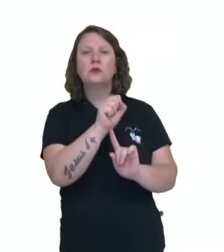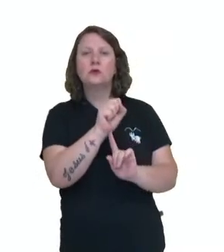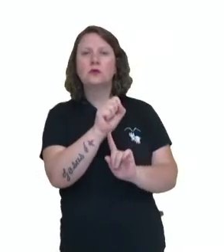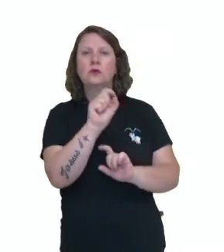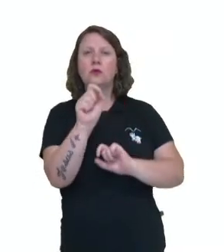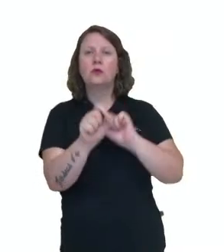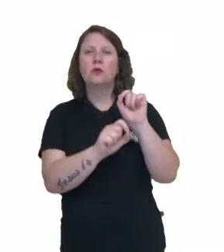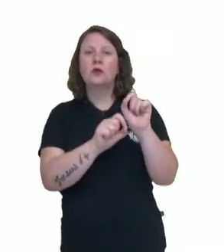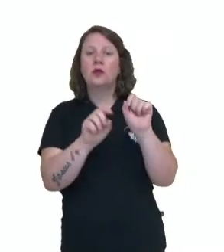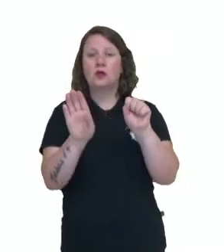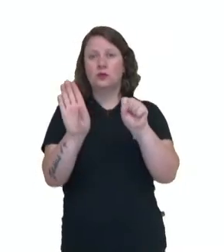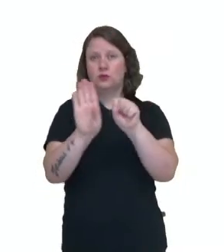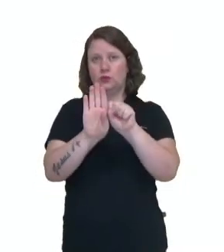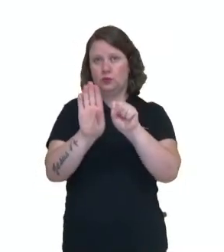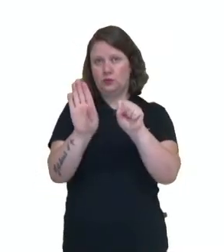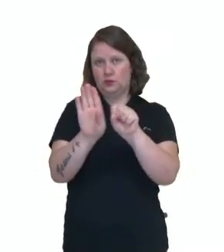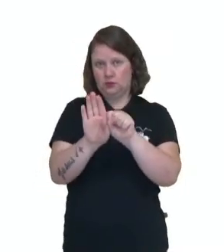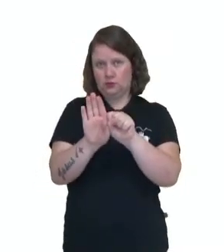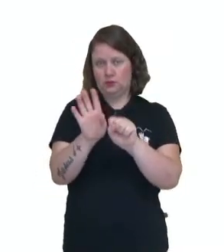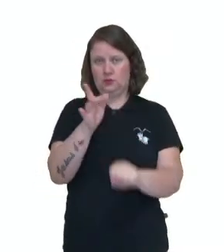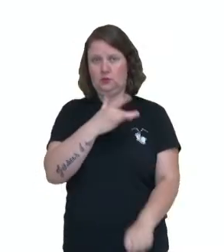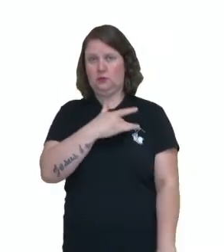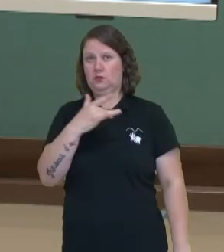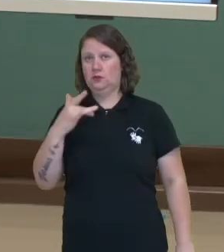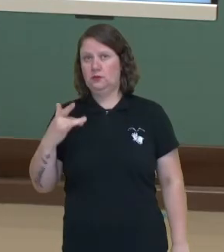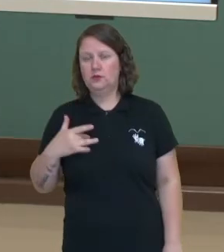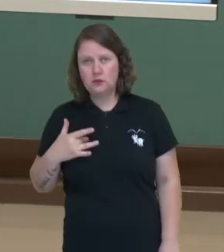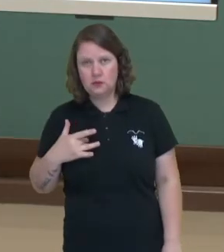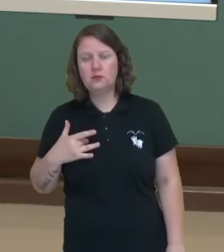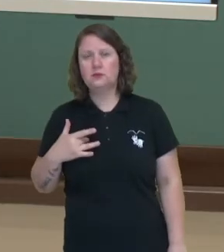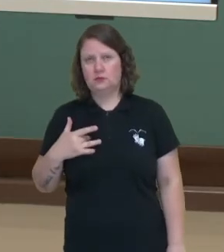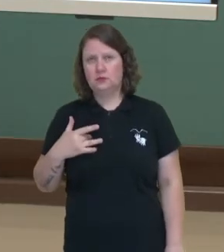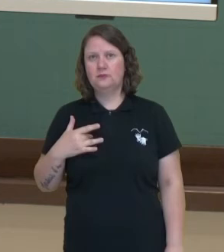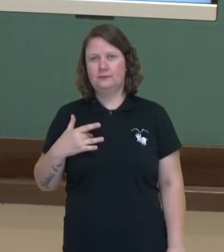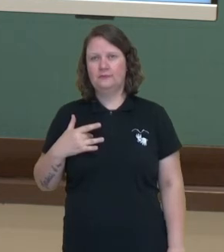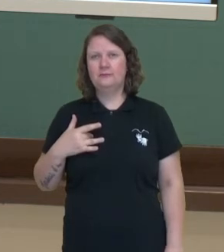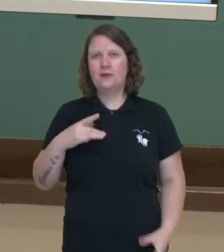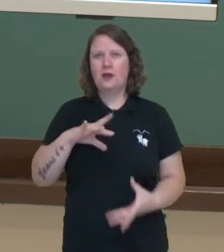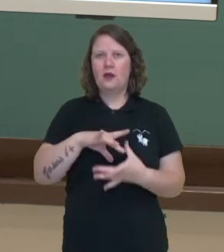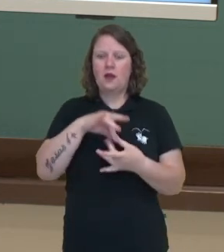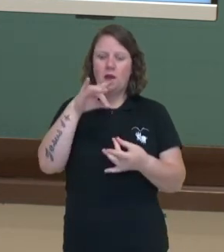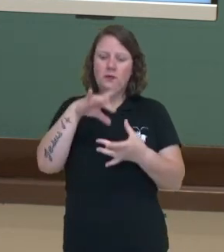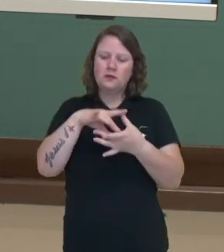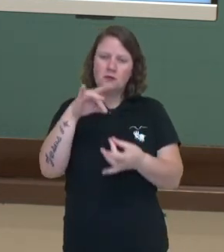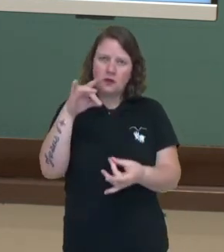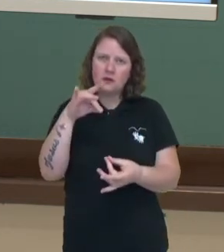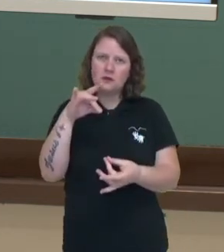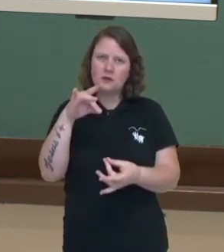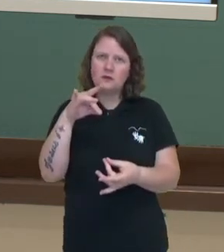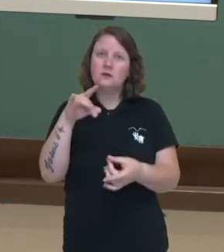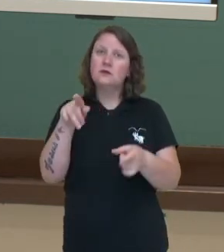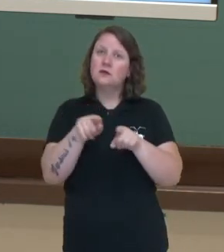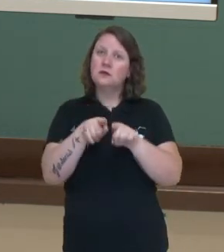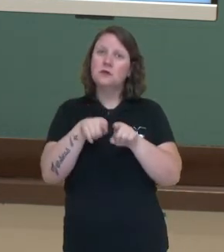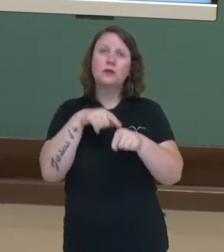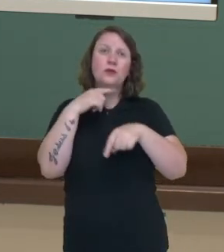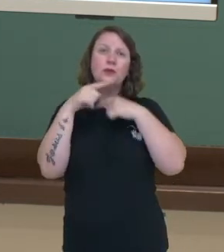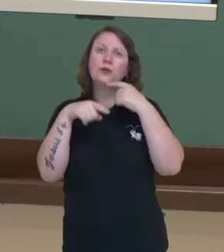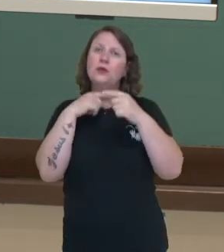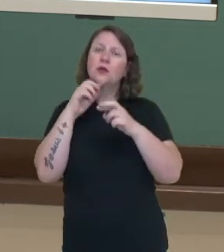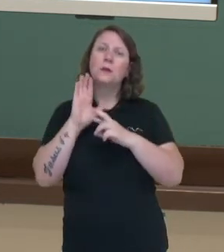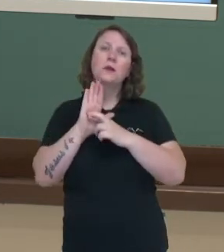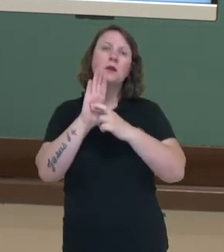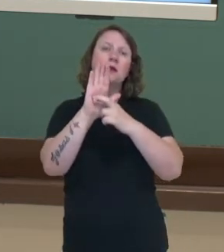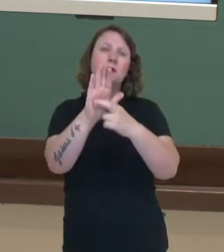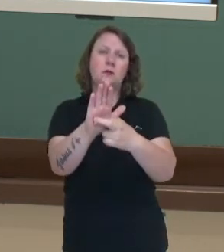dos substantivos. Saúde é um substantivo abstrato, inclusive, que nós não conseguimos